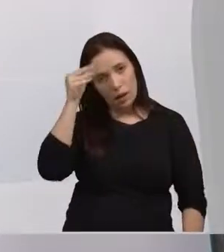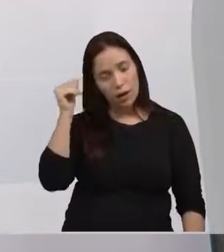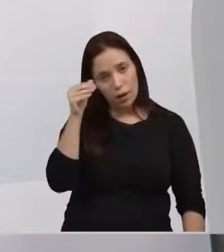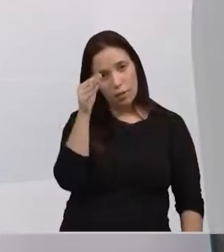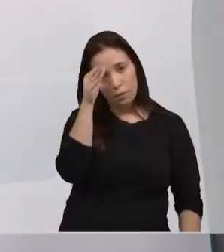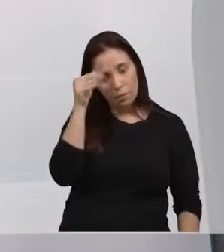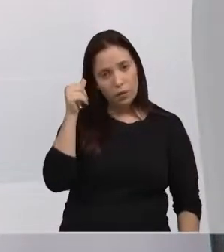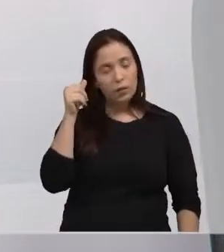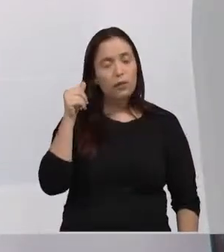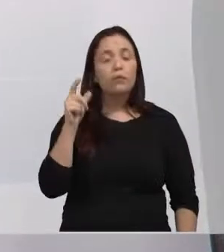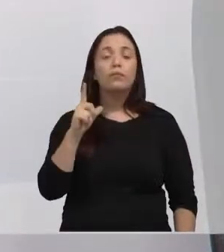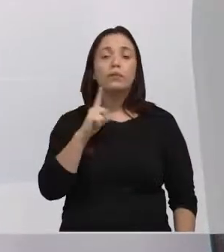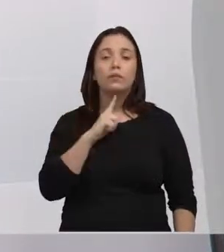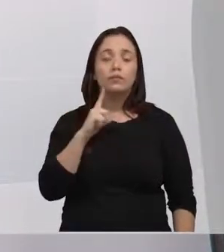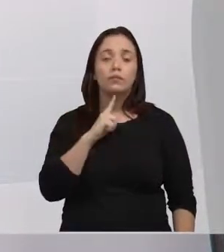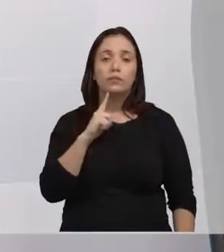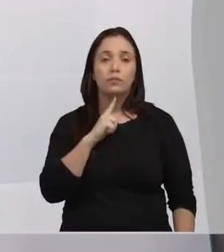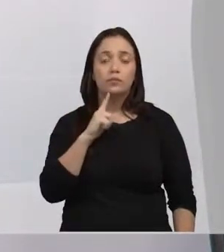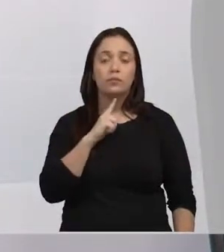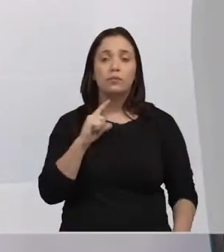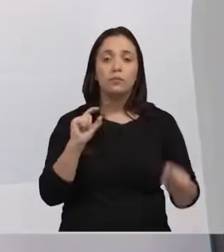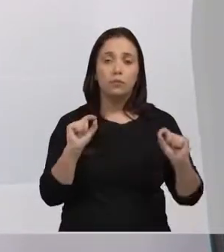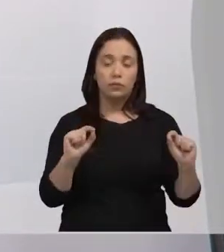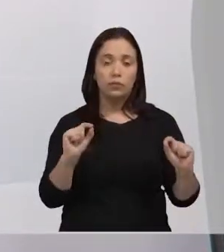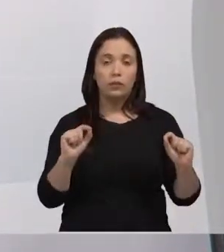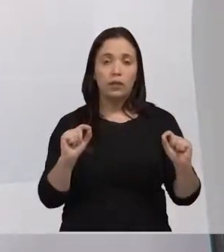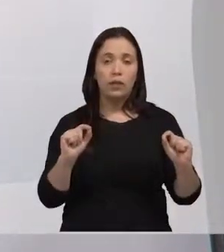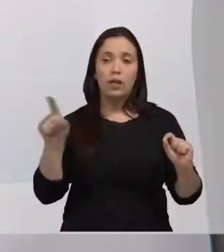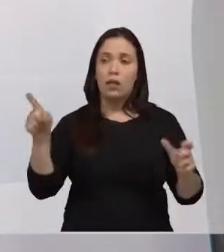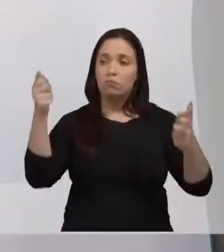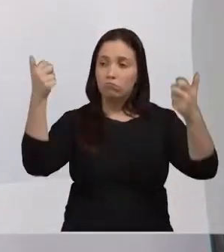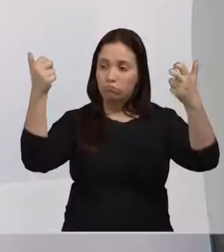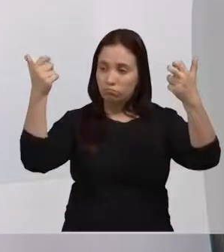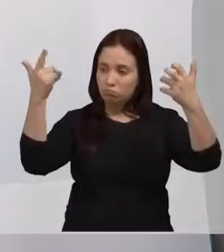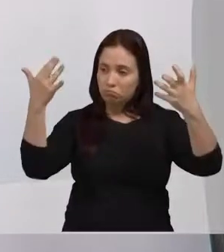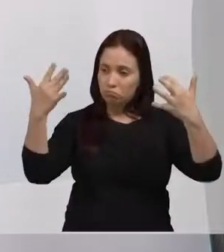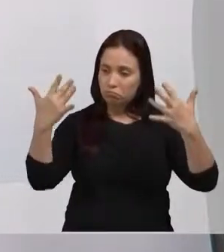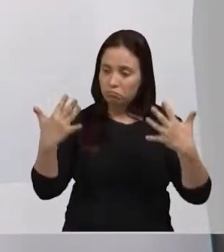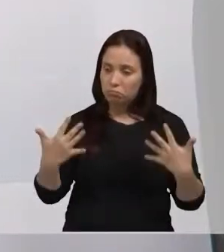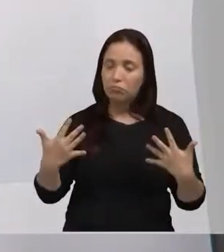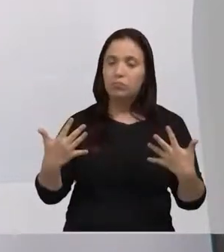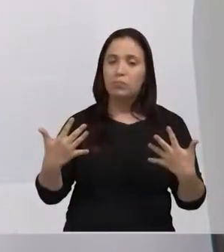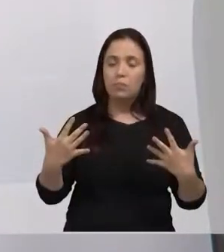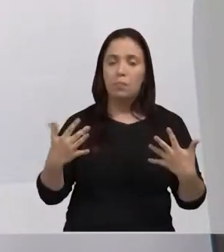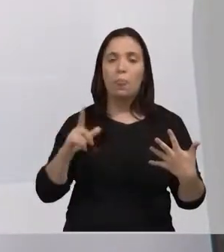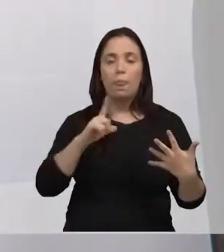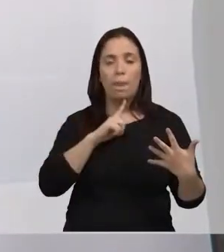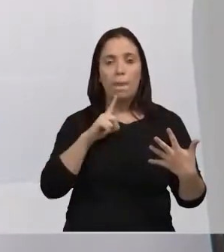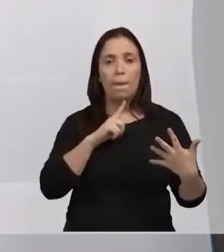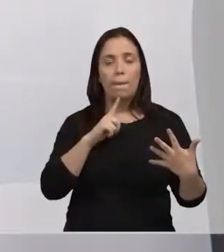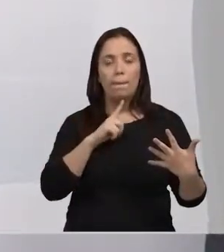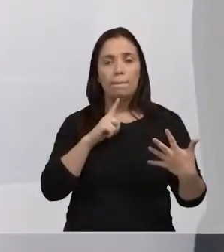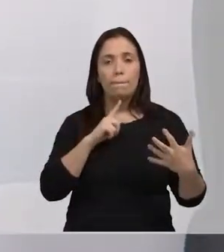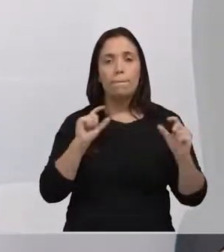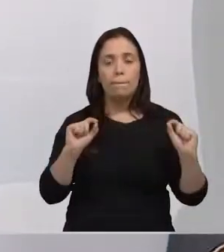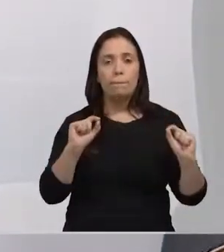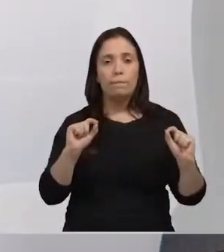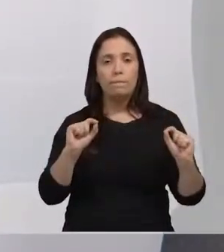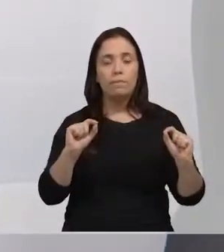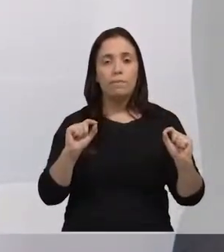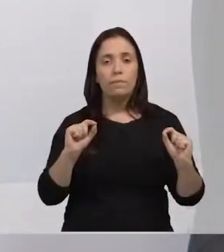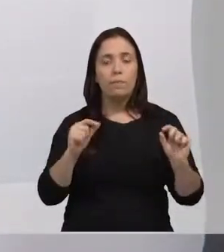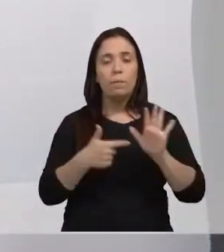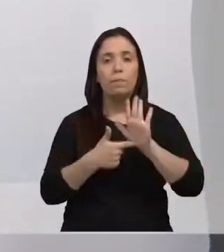Camilo Santana, talvez, nessa fala, seja o responsável pelo reagrupamento do